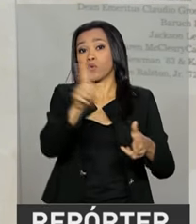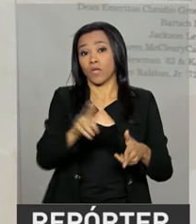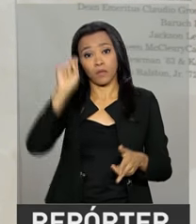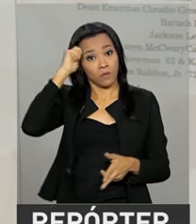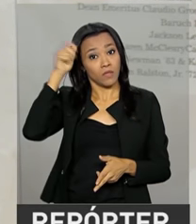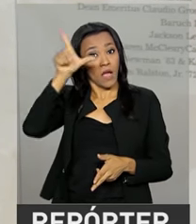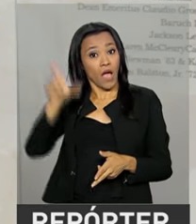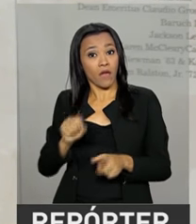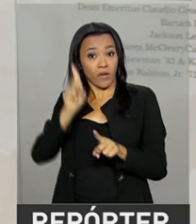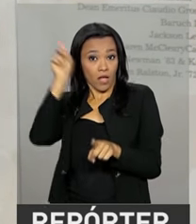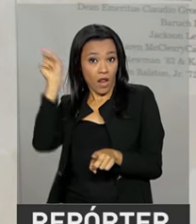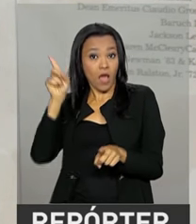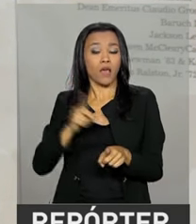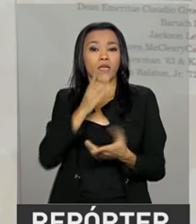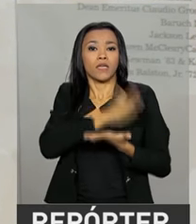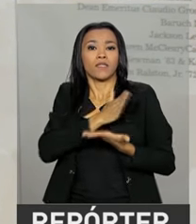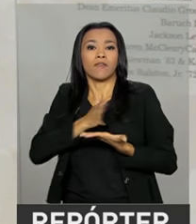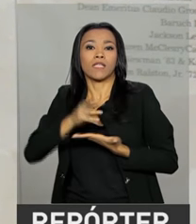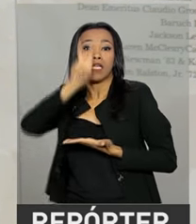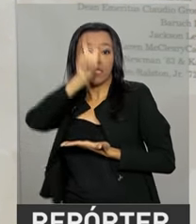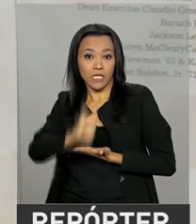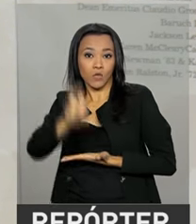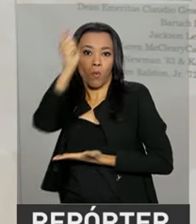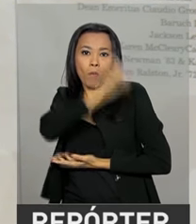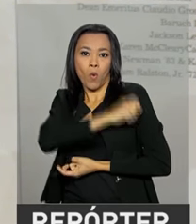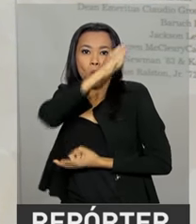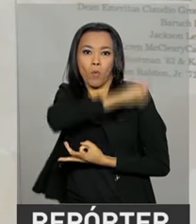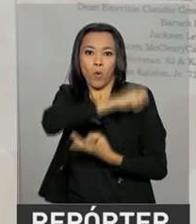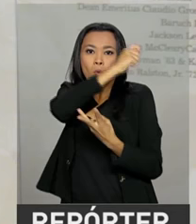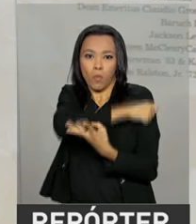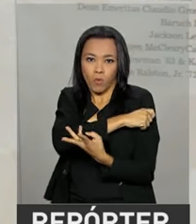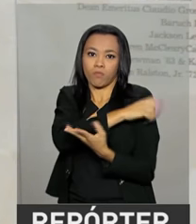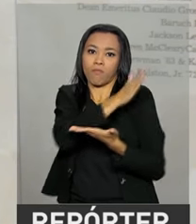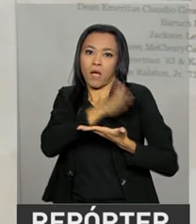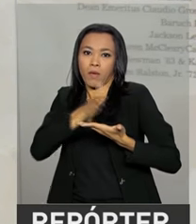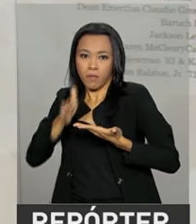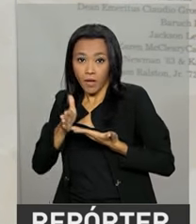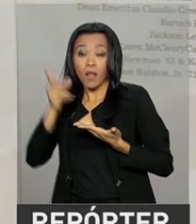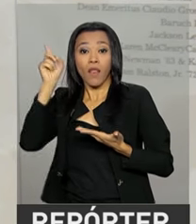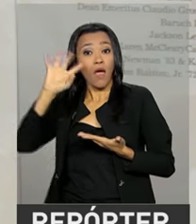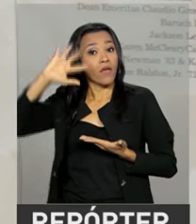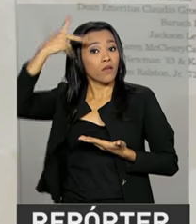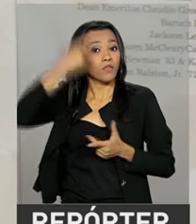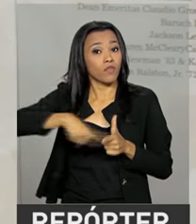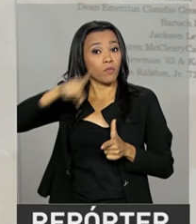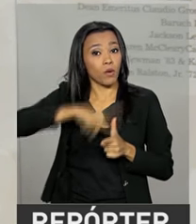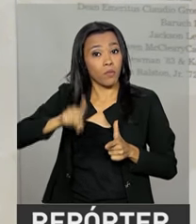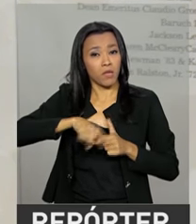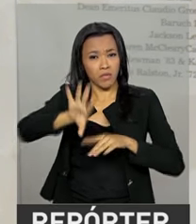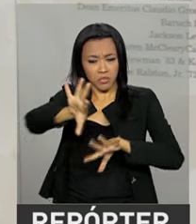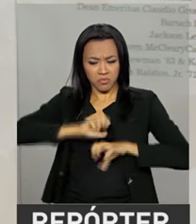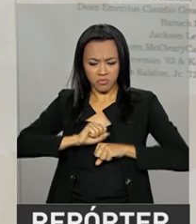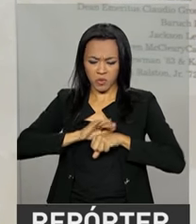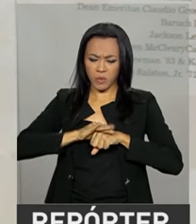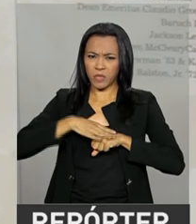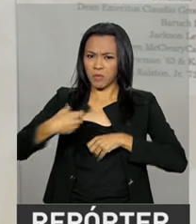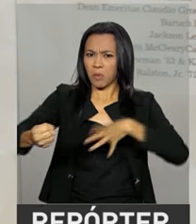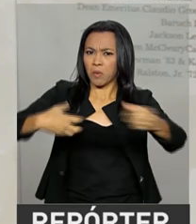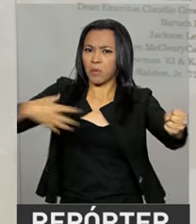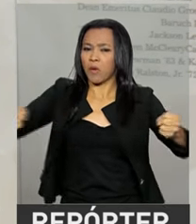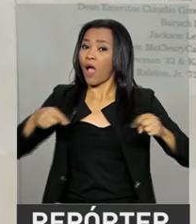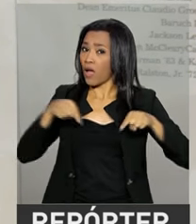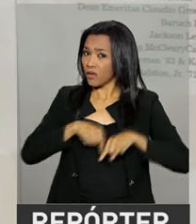fracionar a vacina e cinco doses lá isso resolveu o problema de uma epidemia de transmissão urbana que não existe no brasil